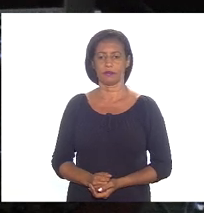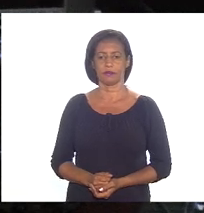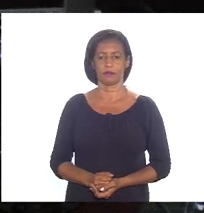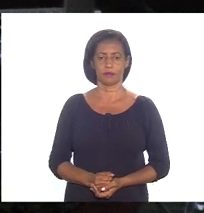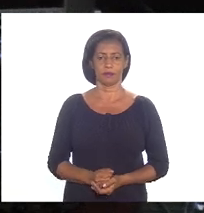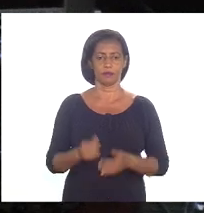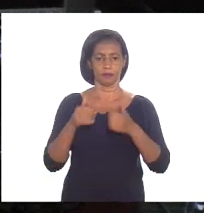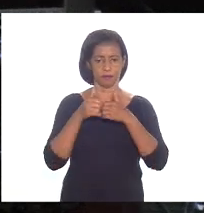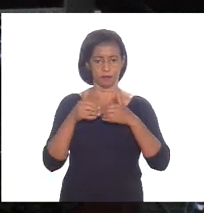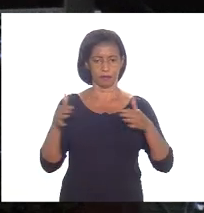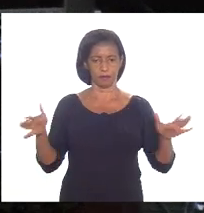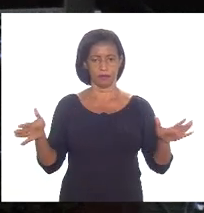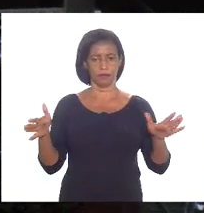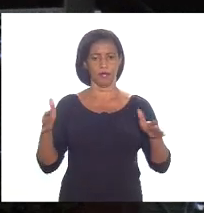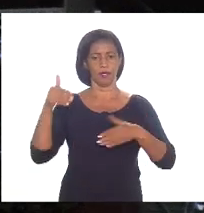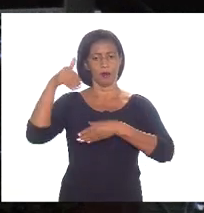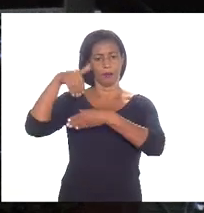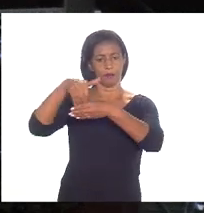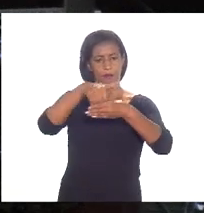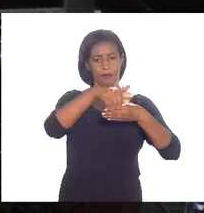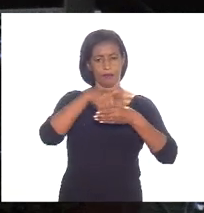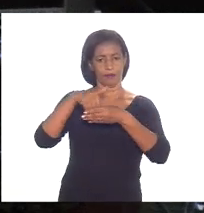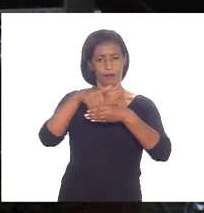Está aberto o procedimento para a eleição do